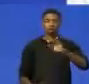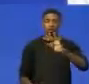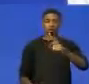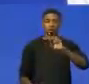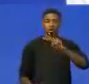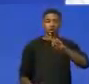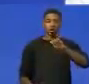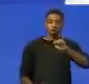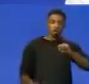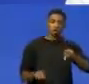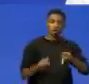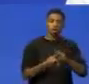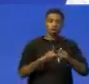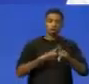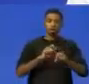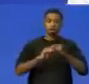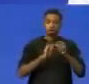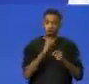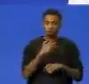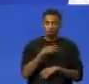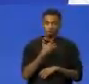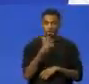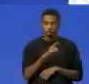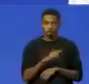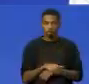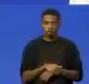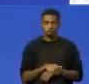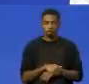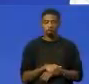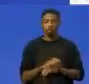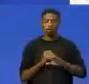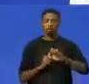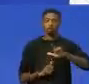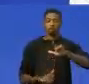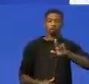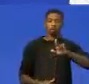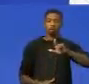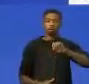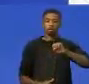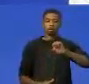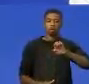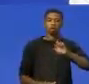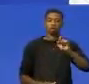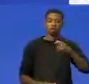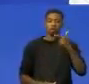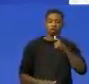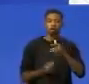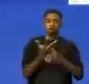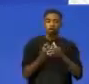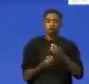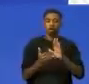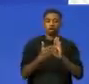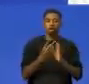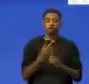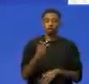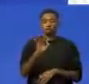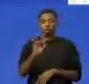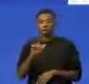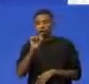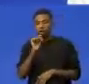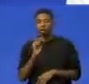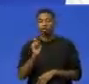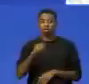e você tem a fase estacionária, que consiste de celulose praticamente pura, que pode absorver até 22% de